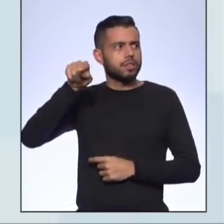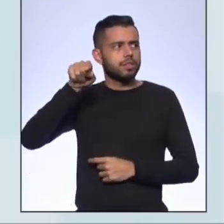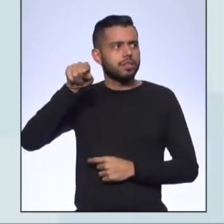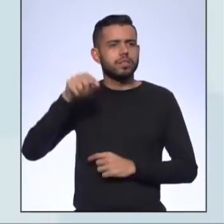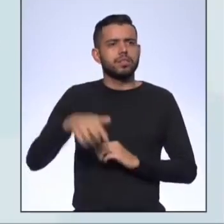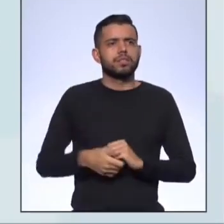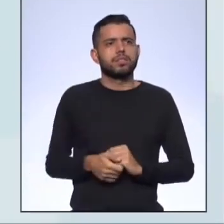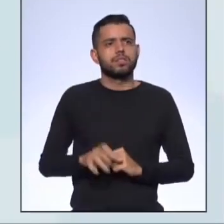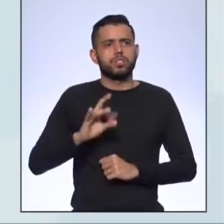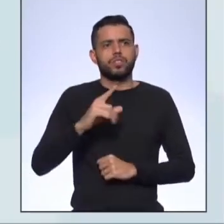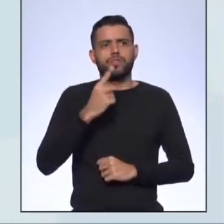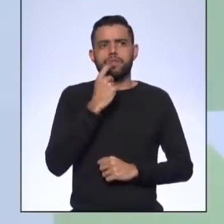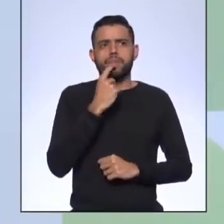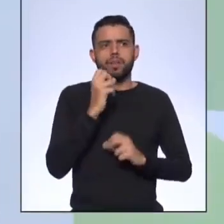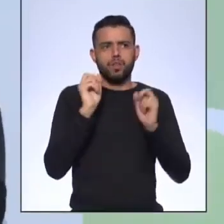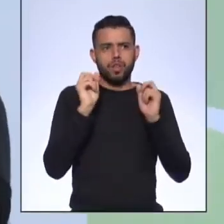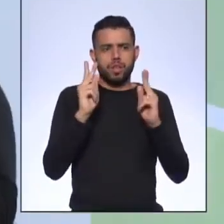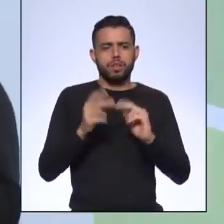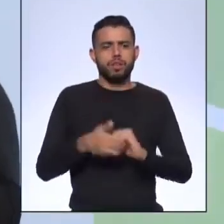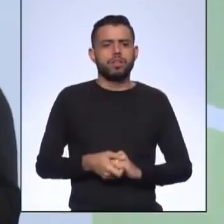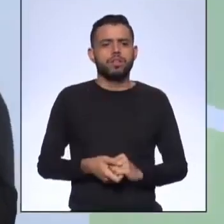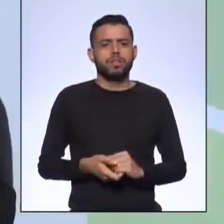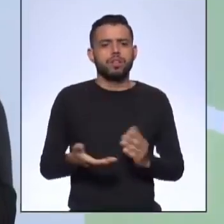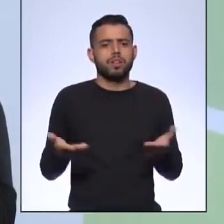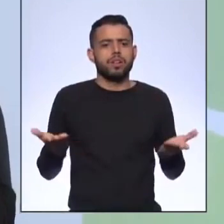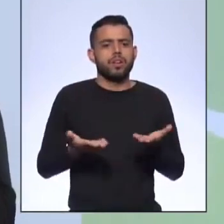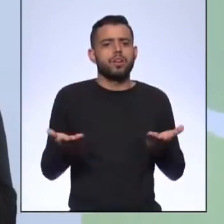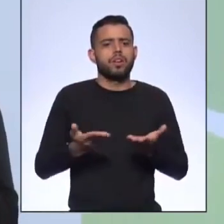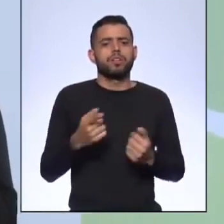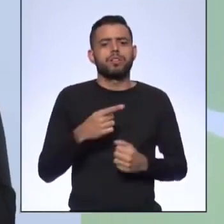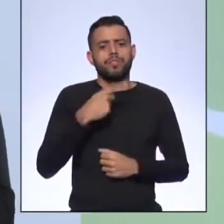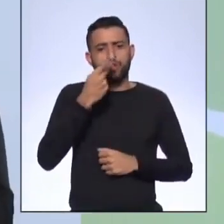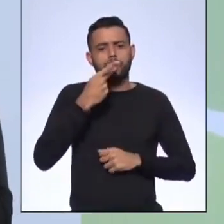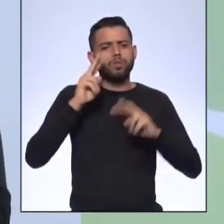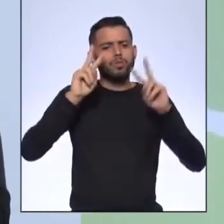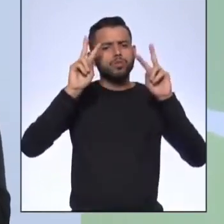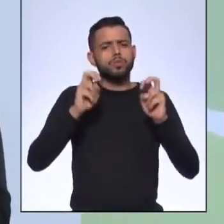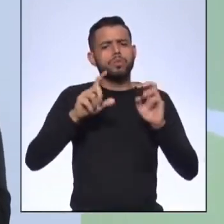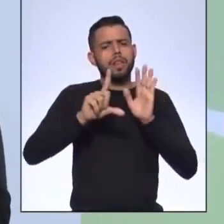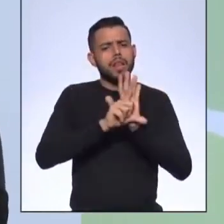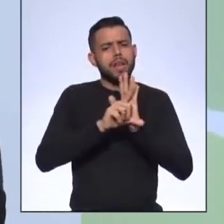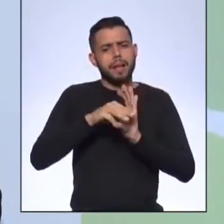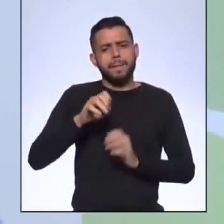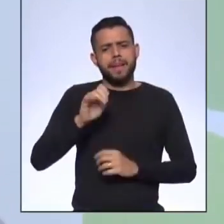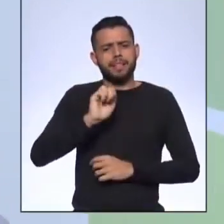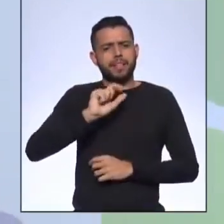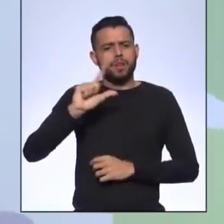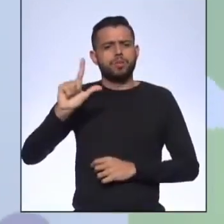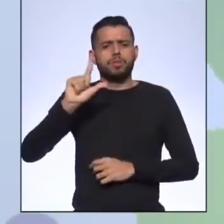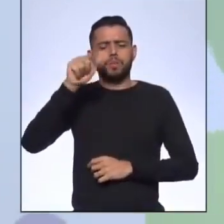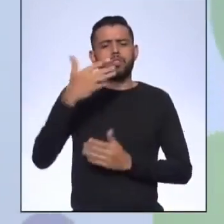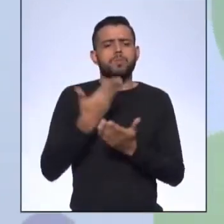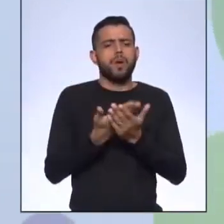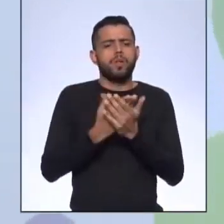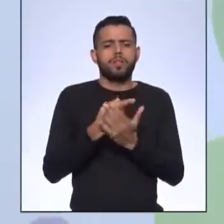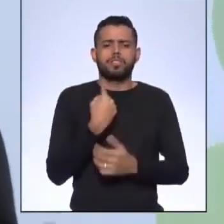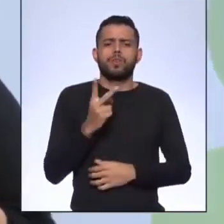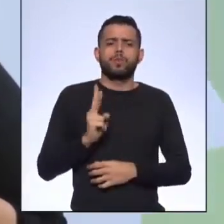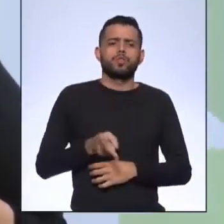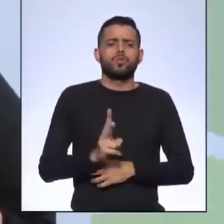ervilhas vermelhas, ok? Então, a gente trabalhou aí sobre as leis de Mendel, essa introdução, e na próxima aula a gente vai continuar